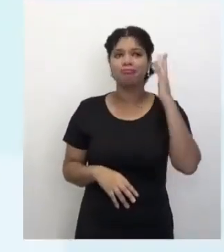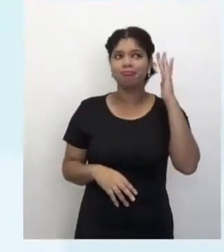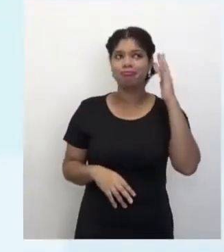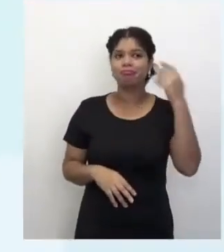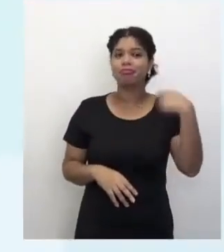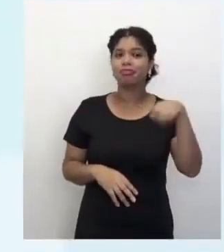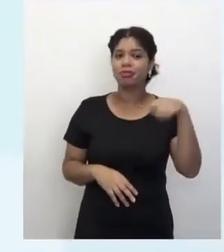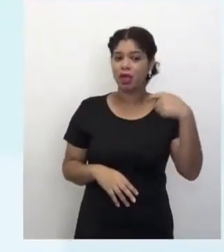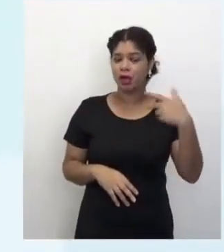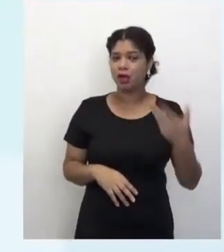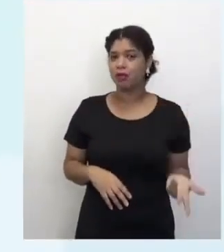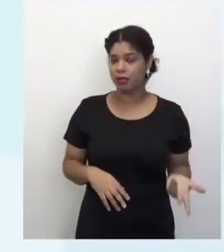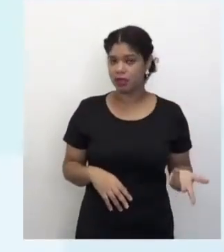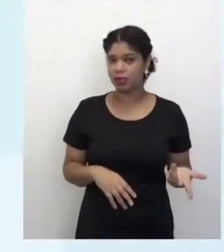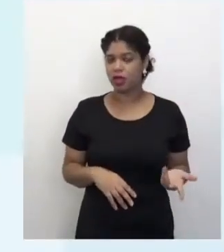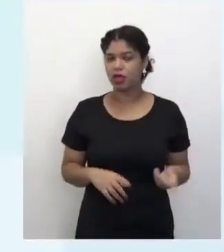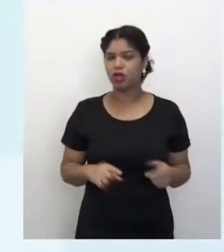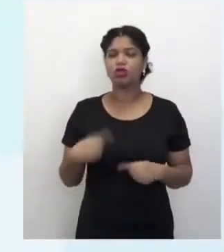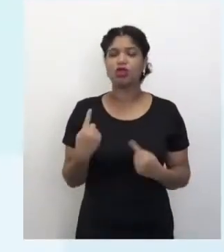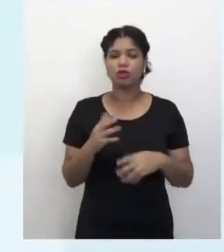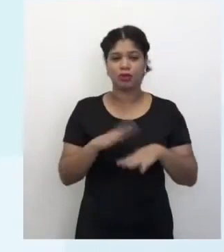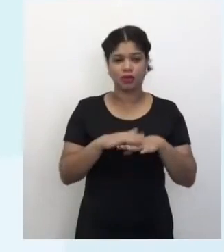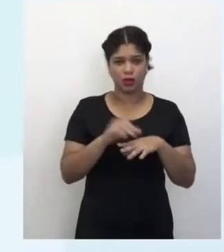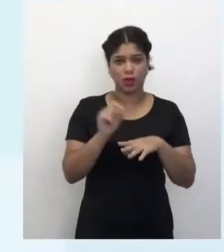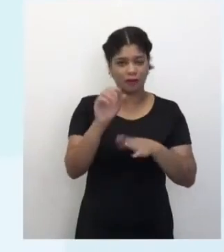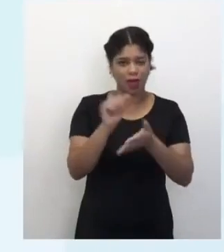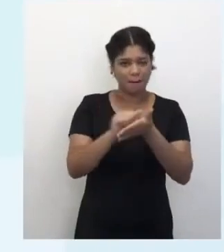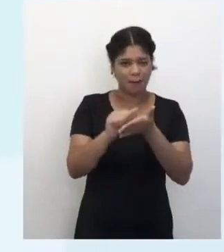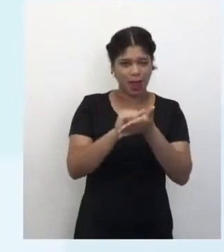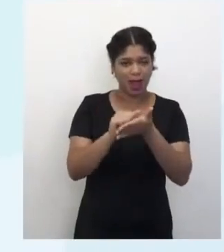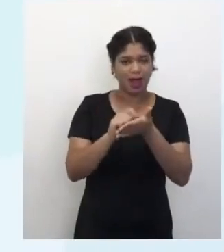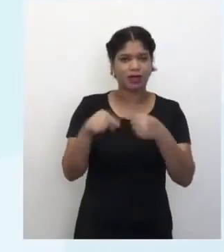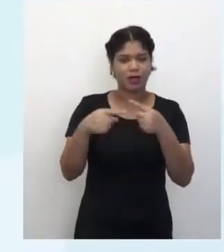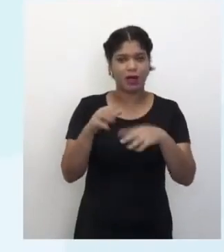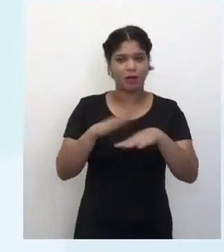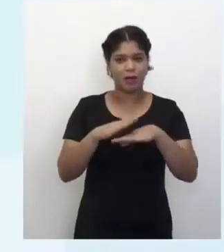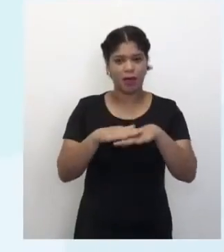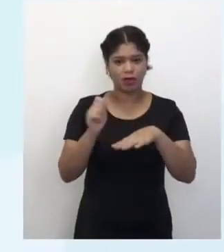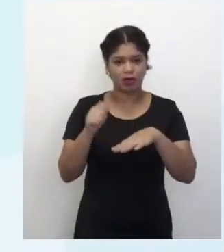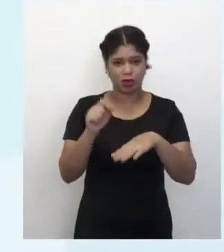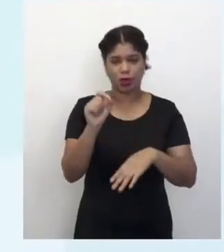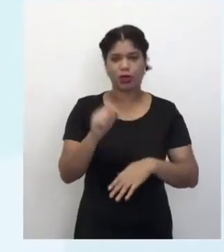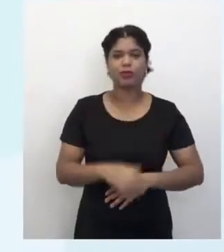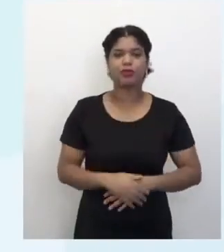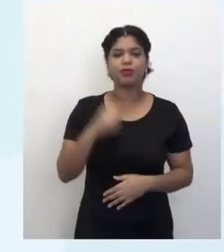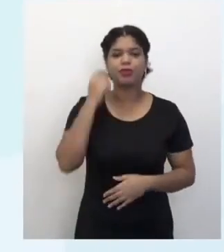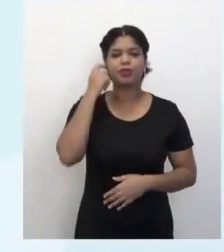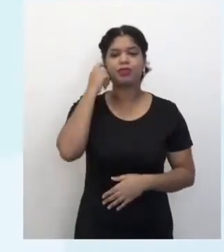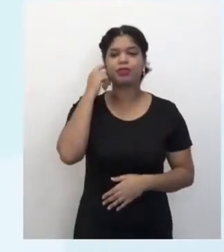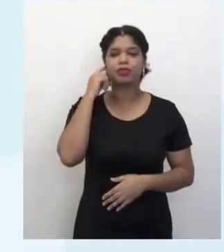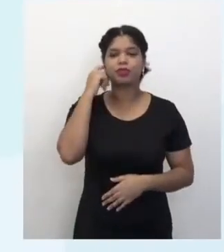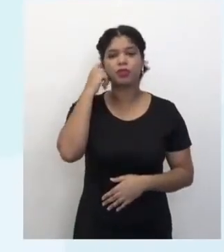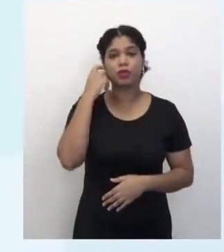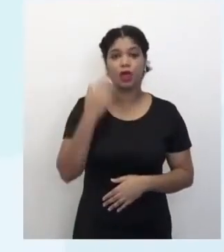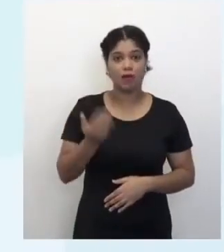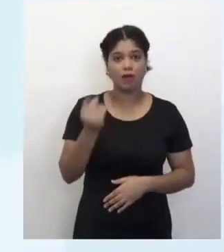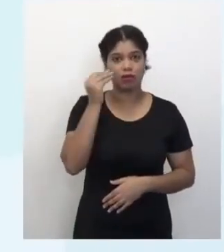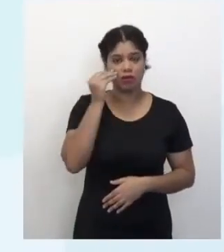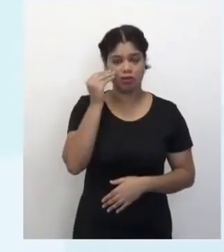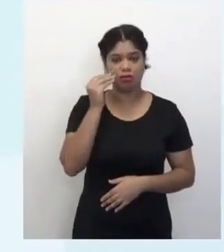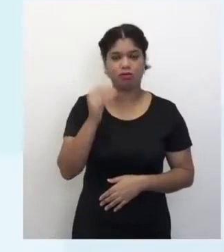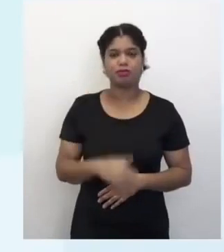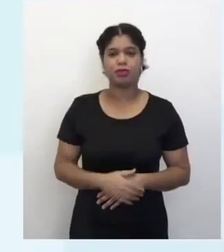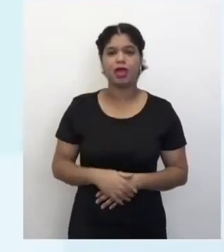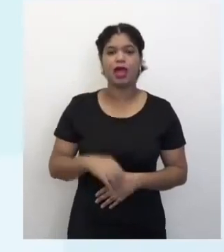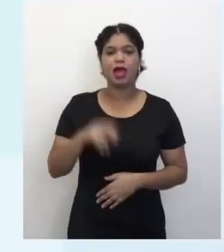aí. Então, o que que a gente faz? Eu vou apagar aqui a telinha. Nós vamos colocar assim, ó. Vamos decompor em fatores primos. Lembra